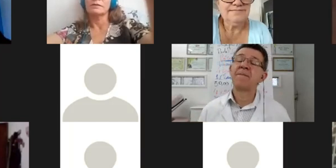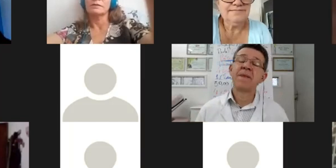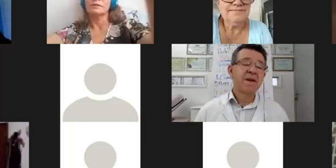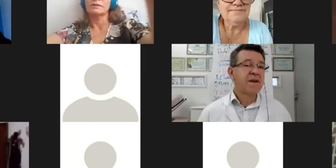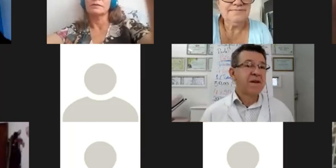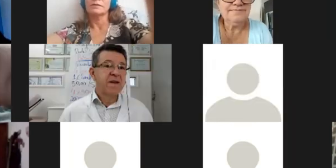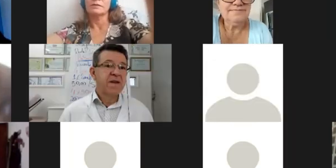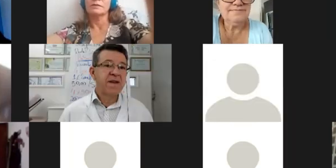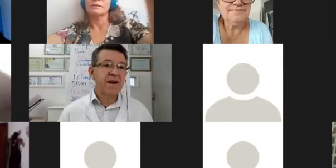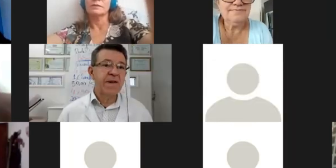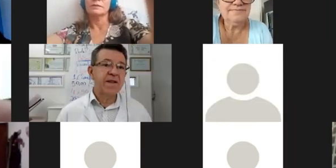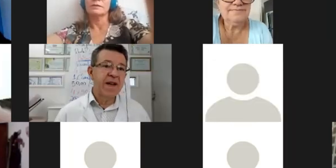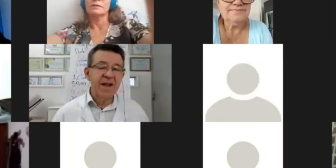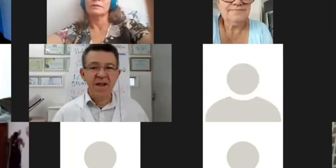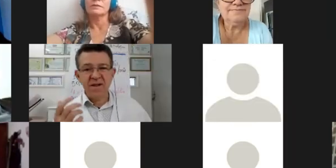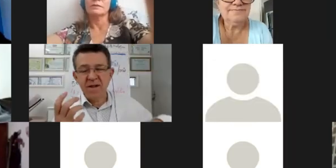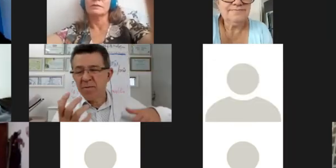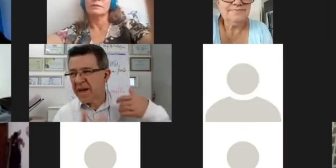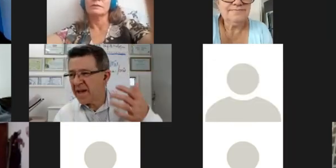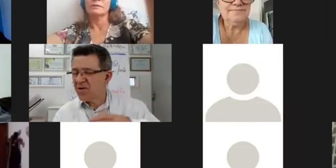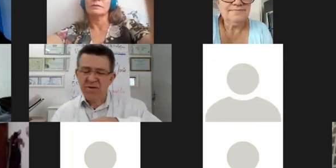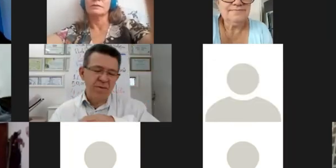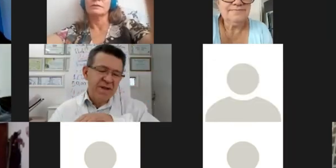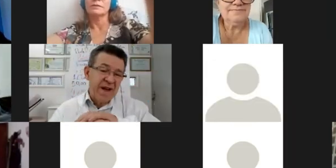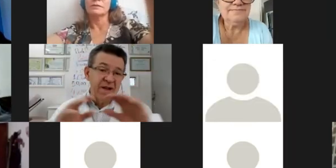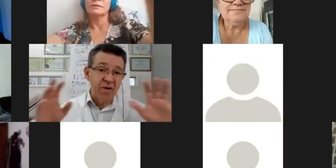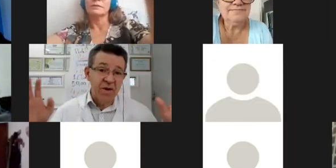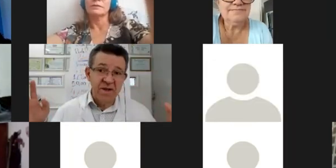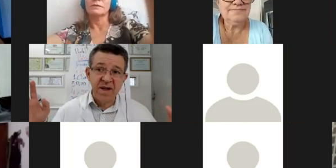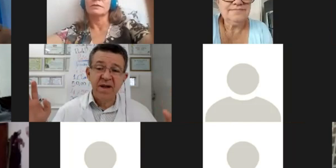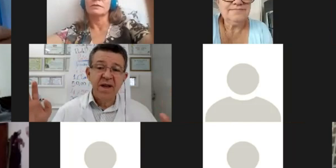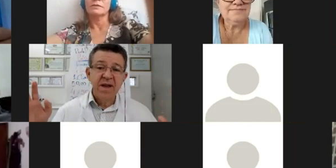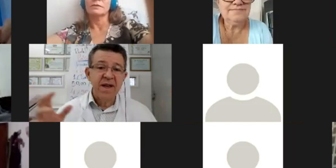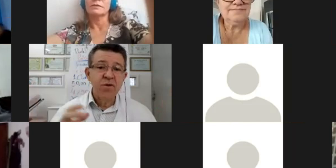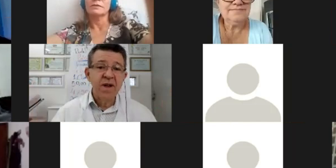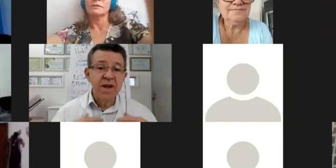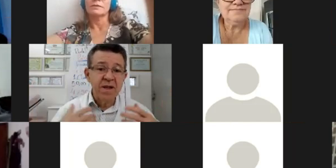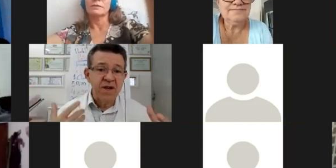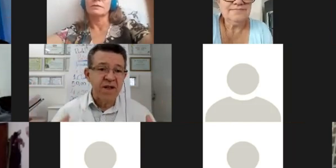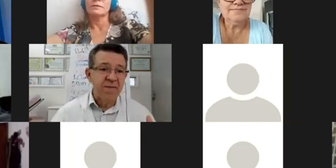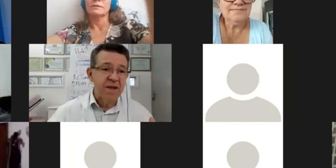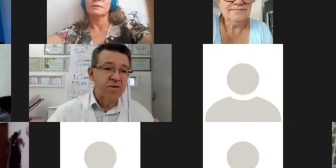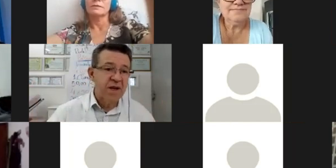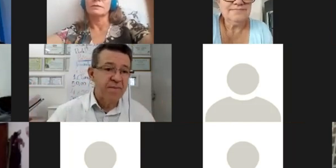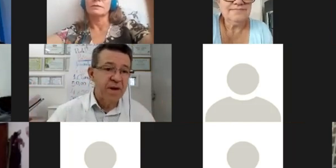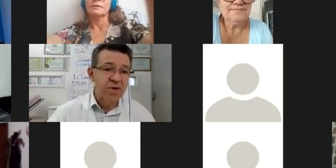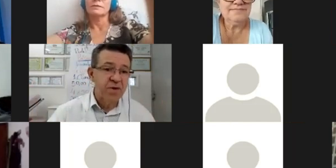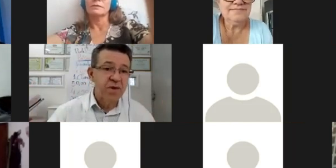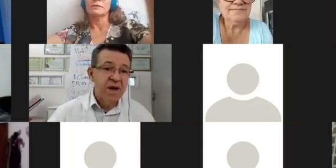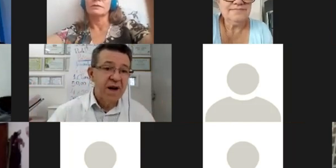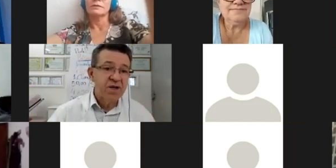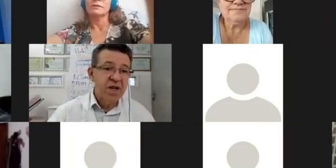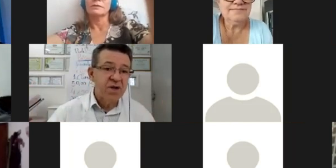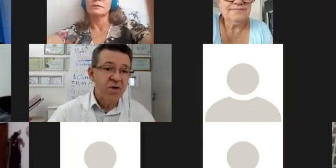né? E a filha dela tem intestino preso, tem uma série de coisas, né? E aí, durante o tratamento